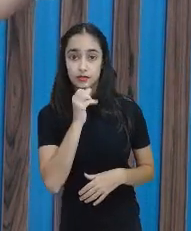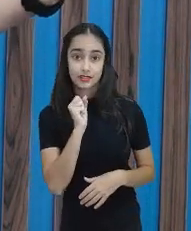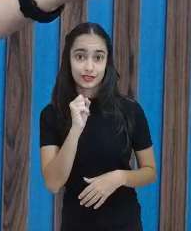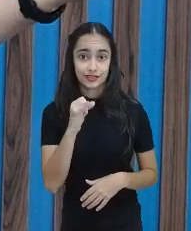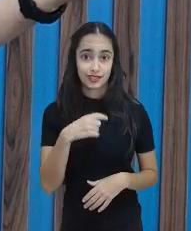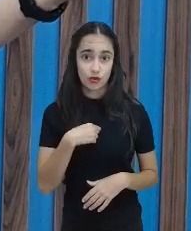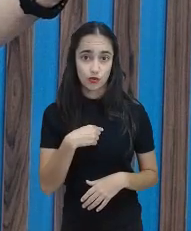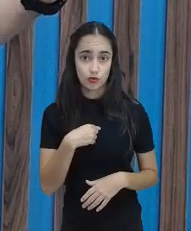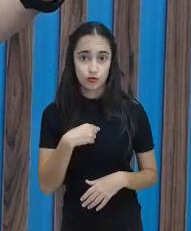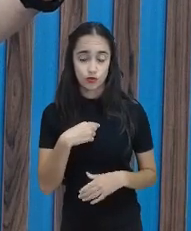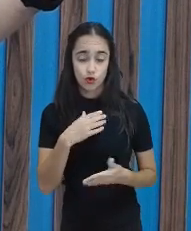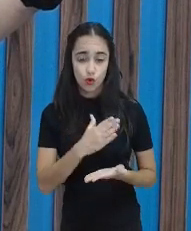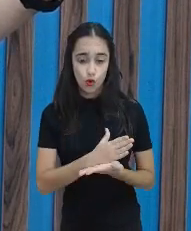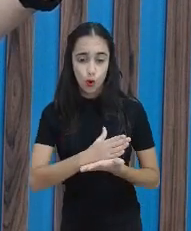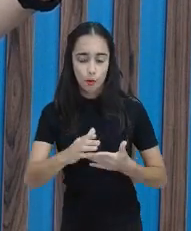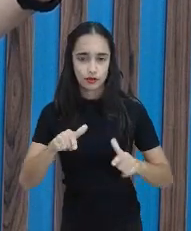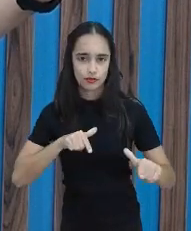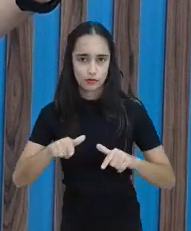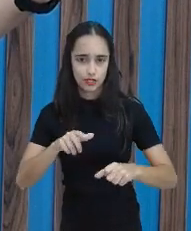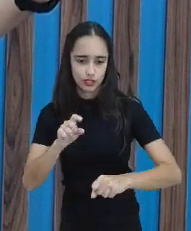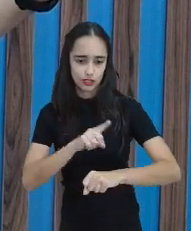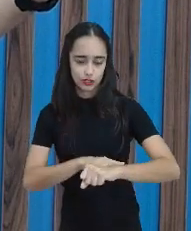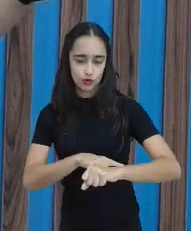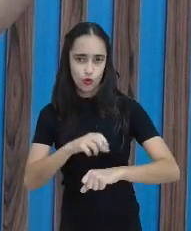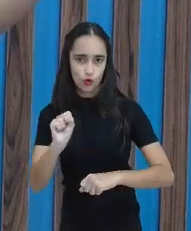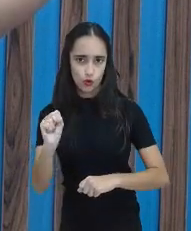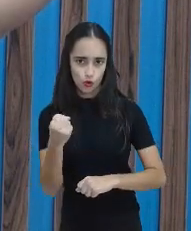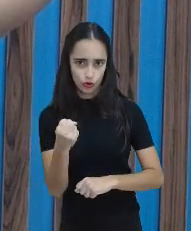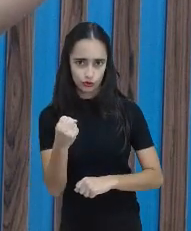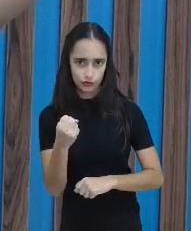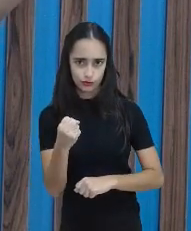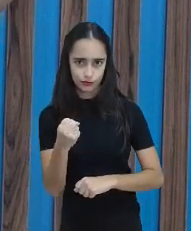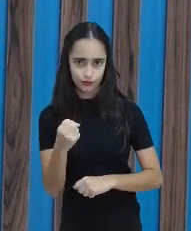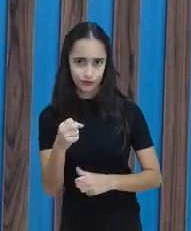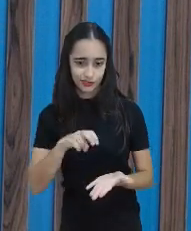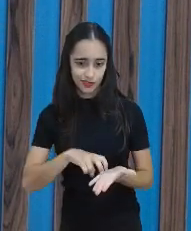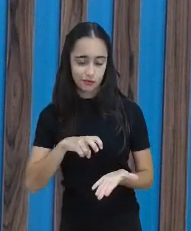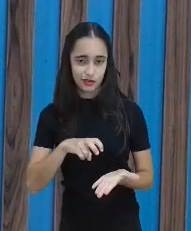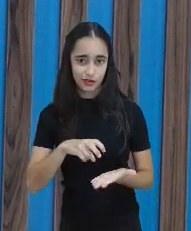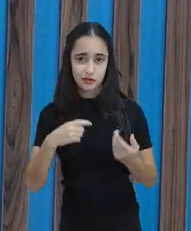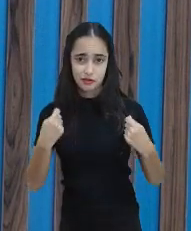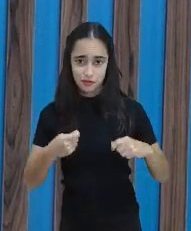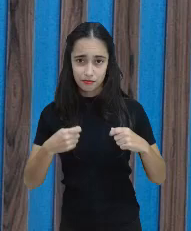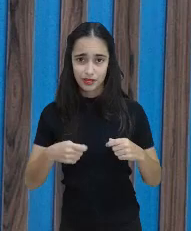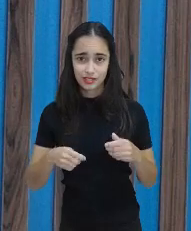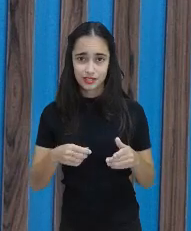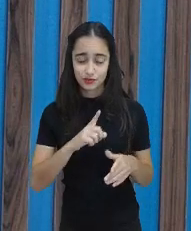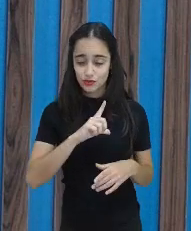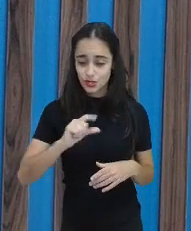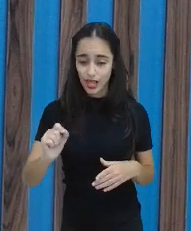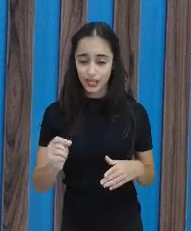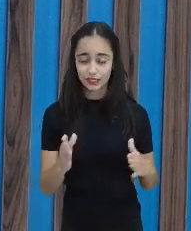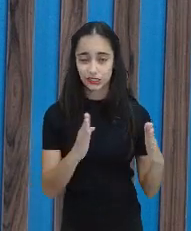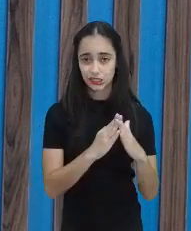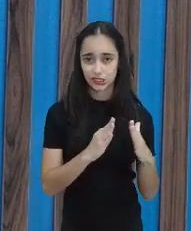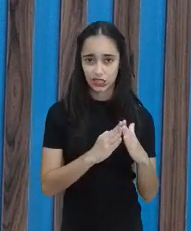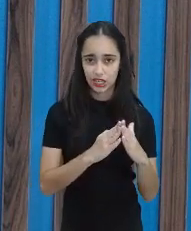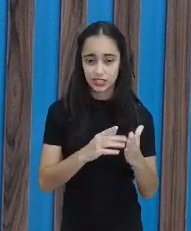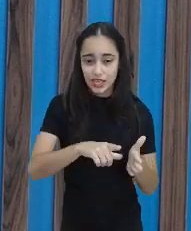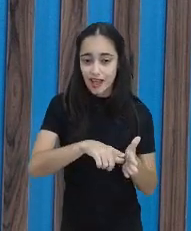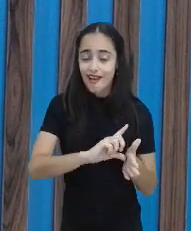6 da manhã. 2 horas antes, né? Você que mora aí, por exemplo, Casa Amarela, né? Quer vir para o centro da cidade do